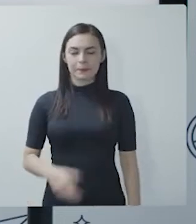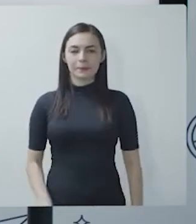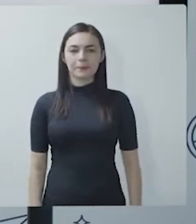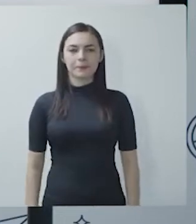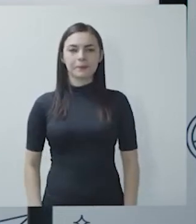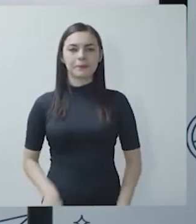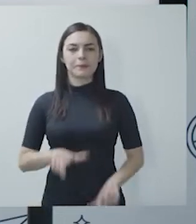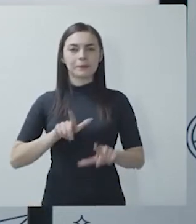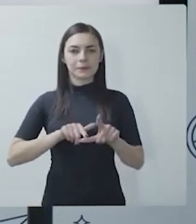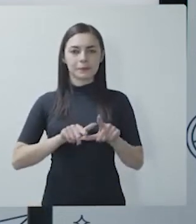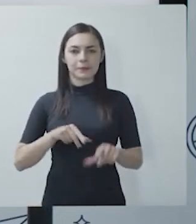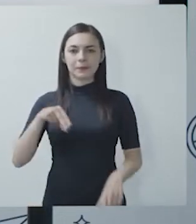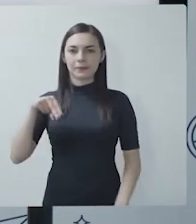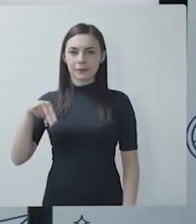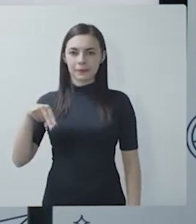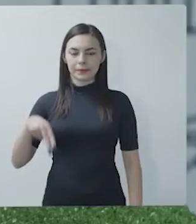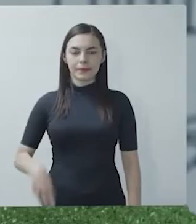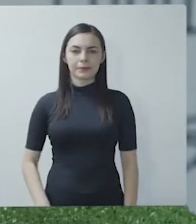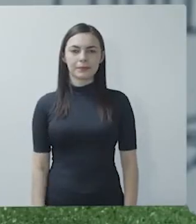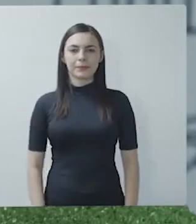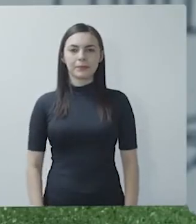a letra N.